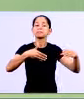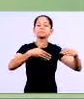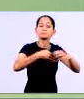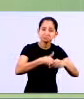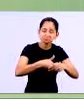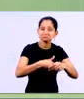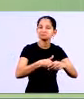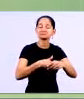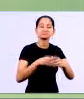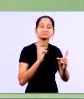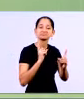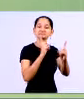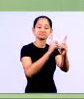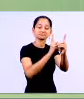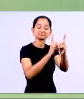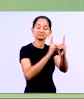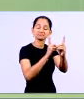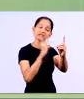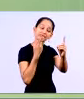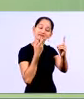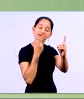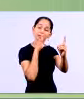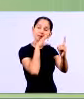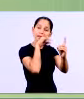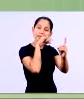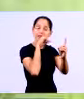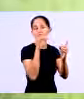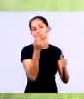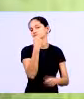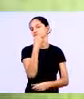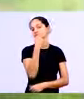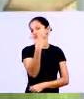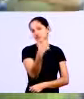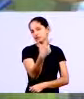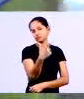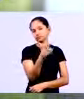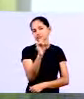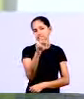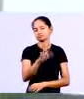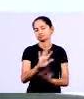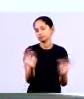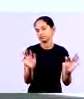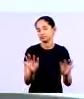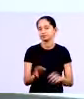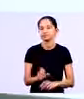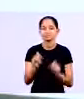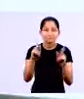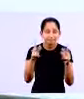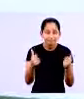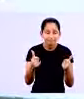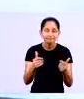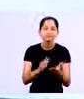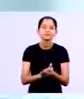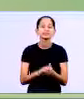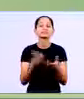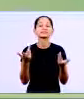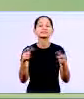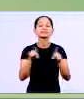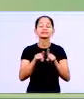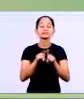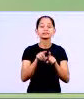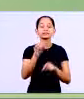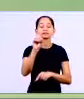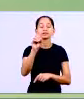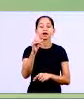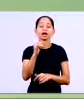bom dia. Oi, pessoal, boa noite. Aí, isso não tem hífen, ok? Professora Tayane, e online tem